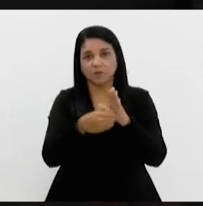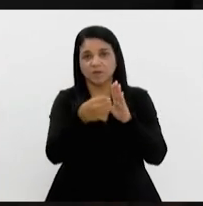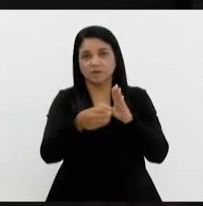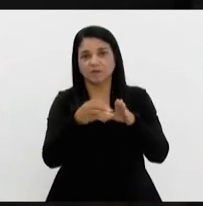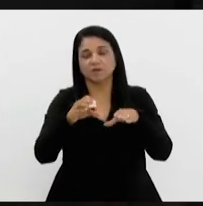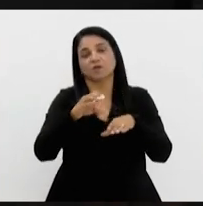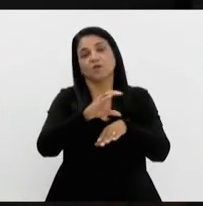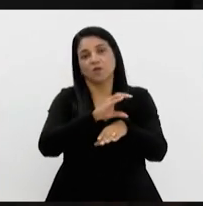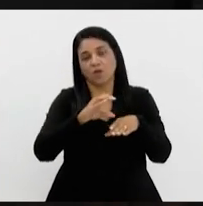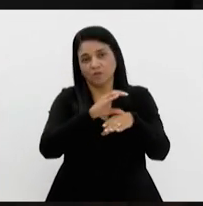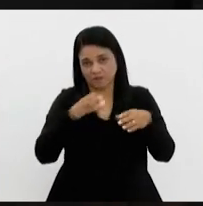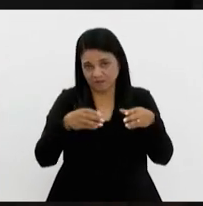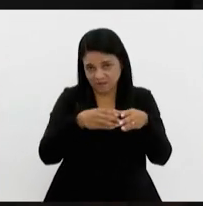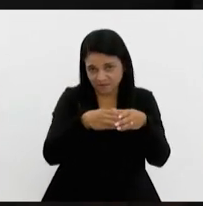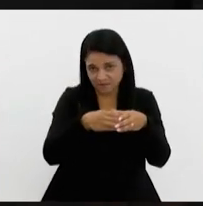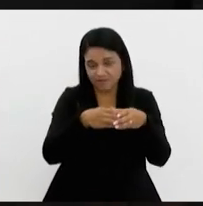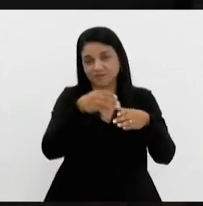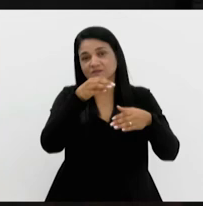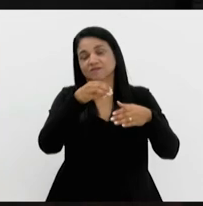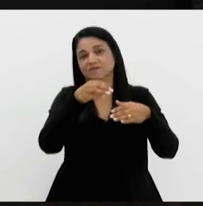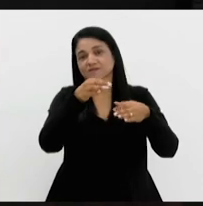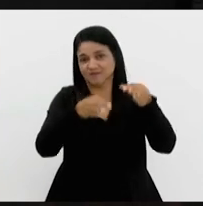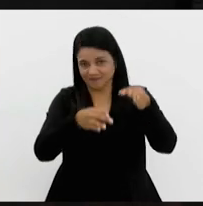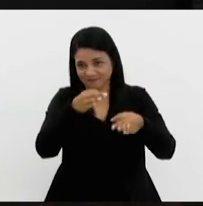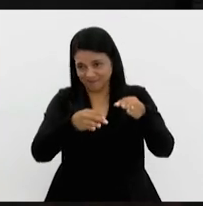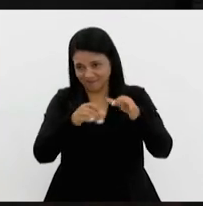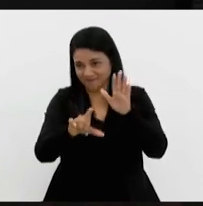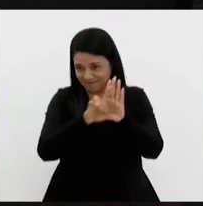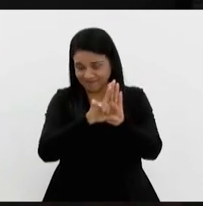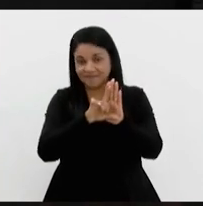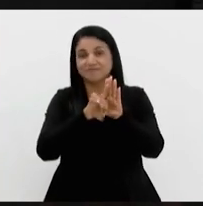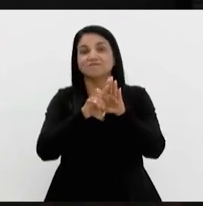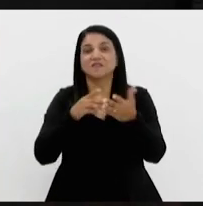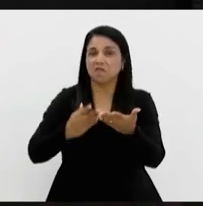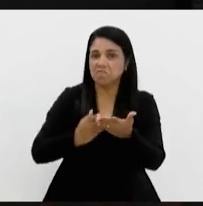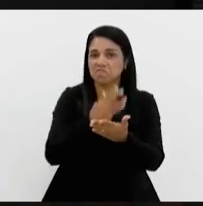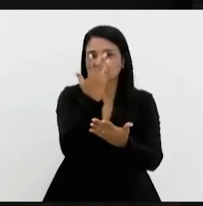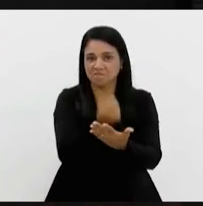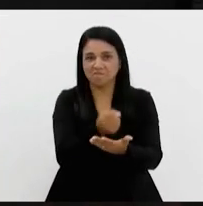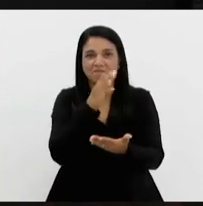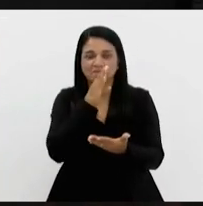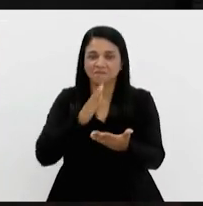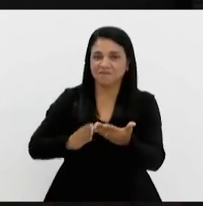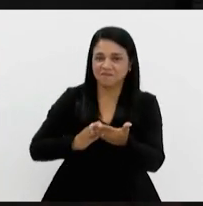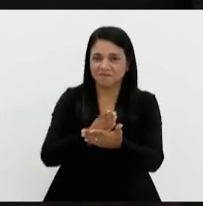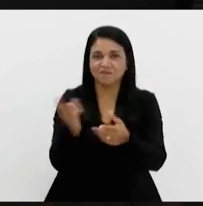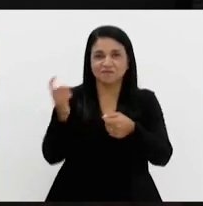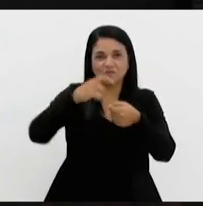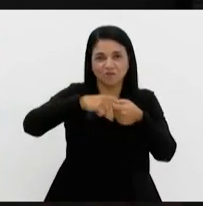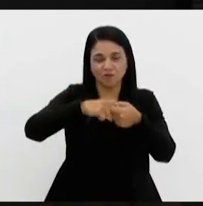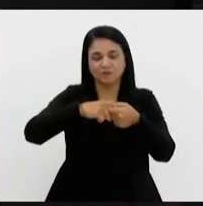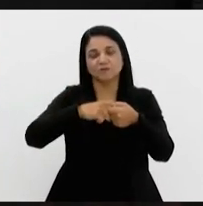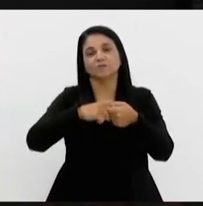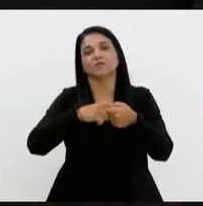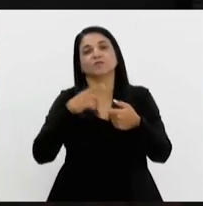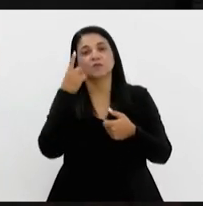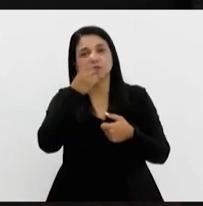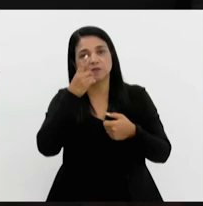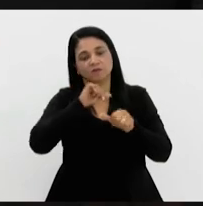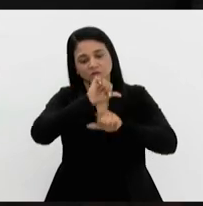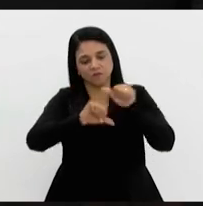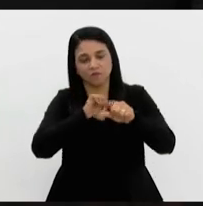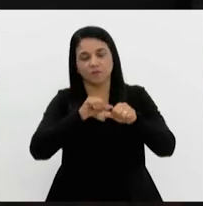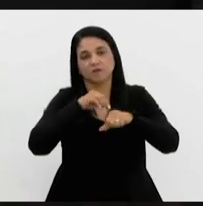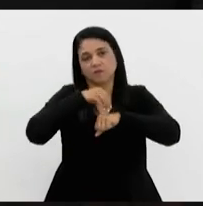Comissão de Indicações Legislativas. Senhores que aprovam, permaneçam como estão. Aprovado, retorno ao autor para transformação em